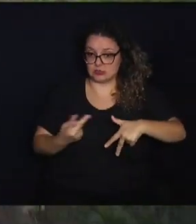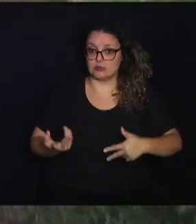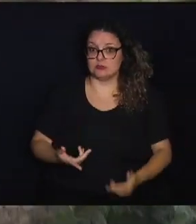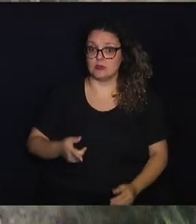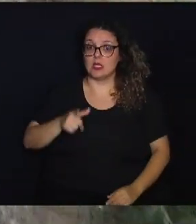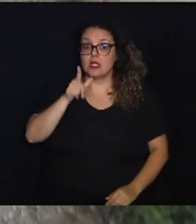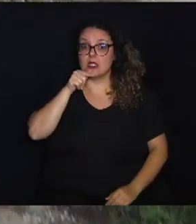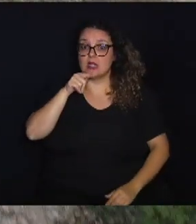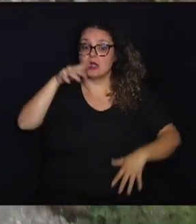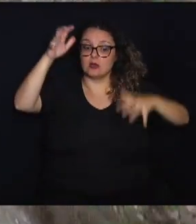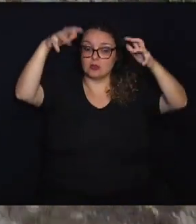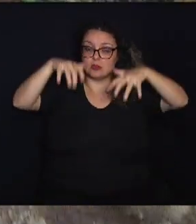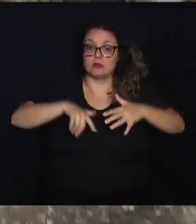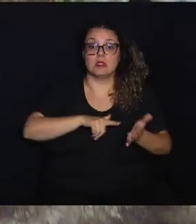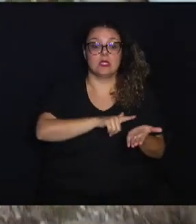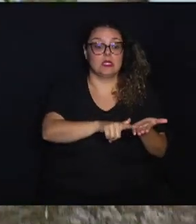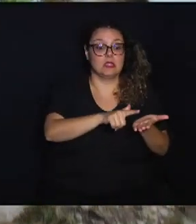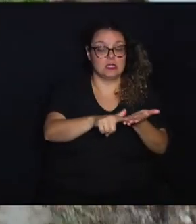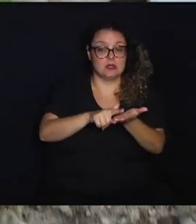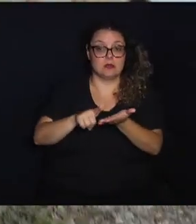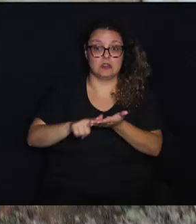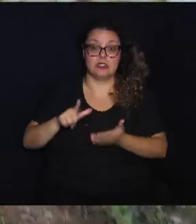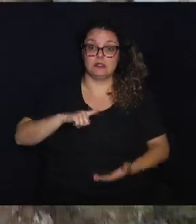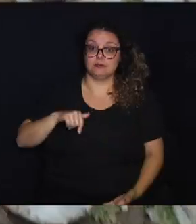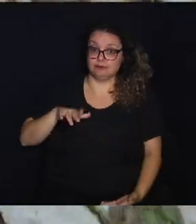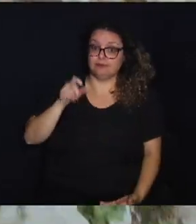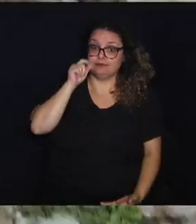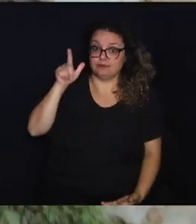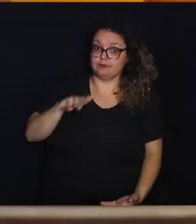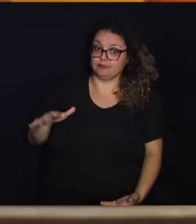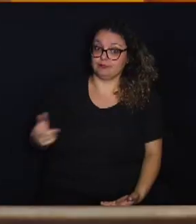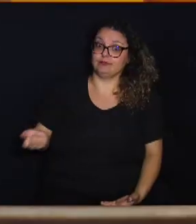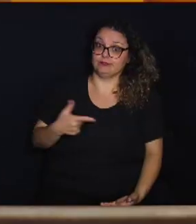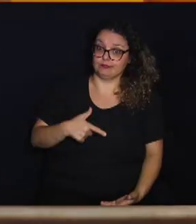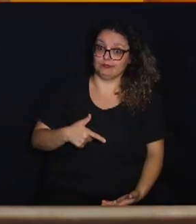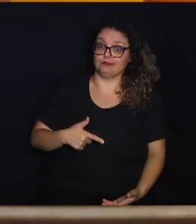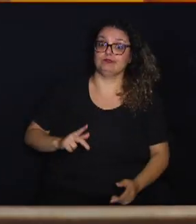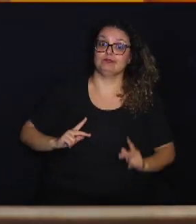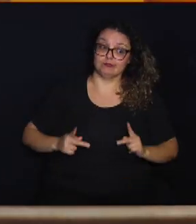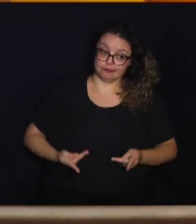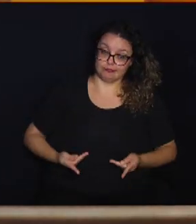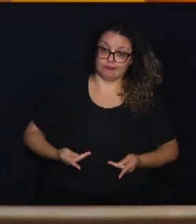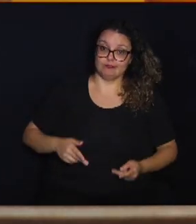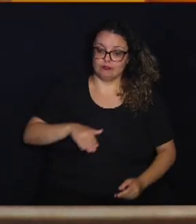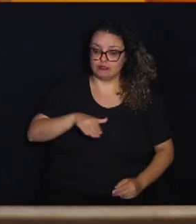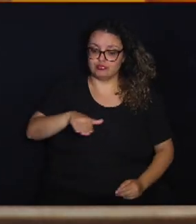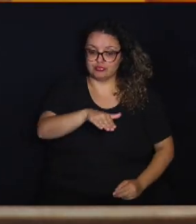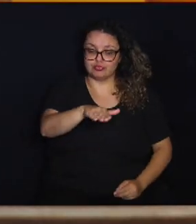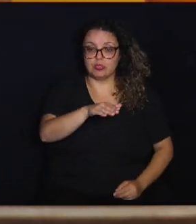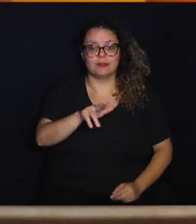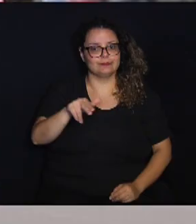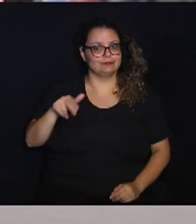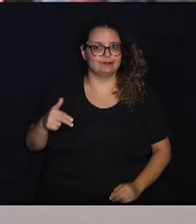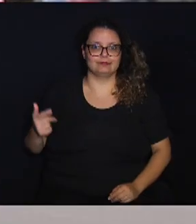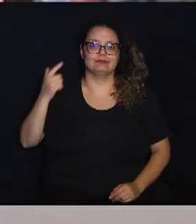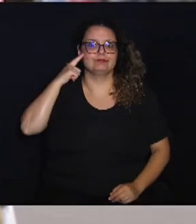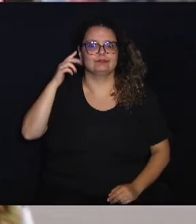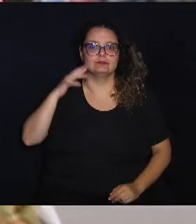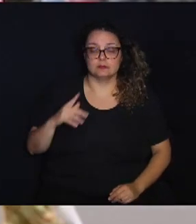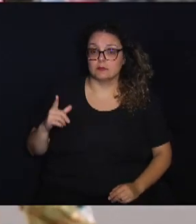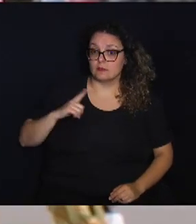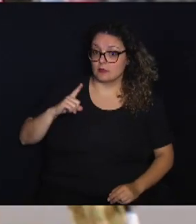da higiene, uma vez que existem mais ratos do que seres humanos e eles percorrem áreas que nem imaginamos. A gente tem